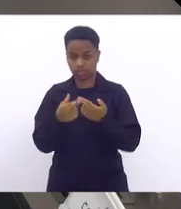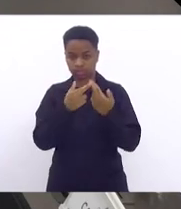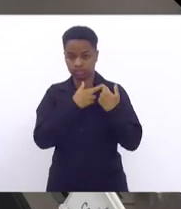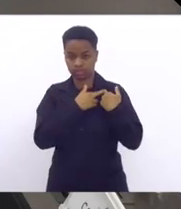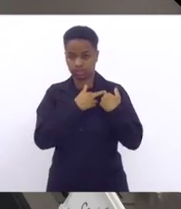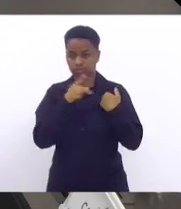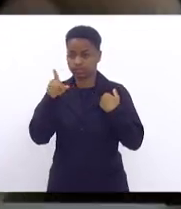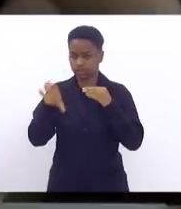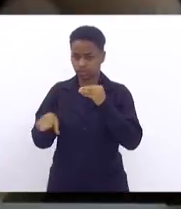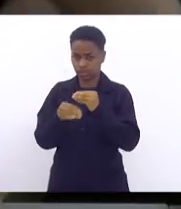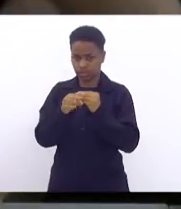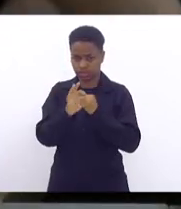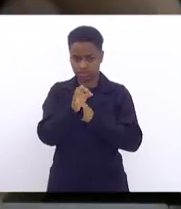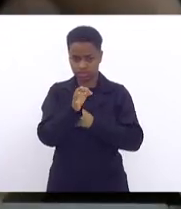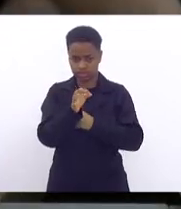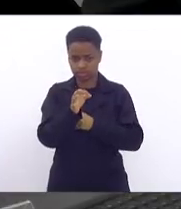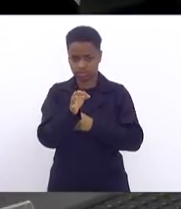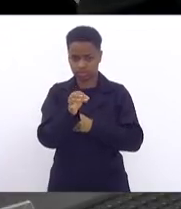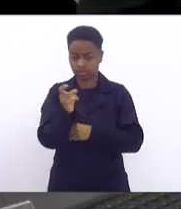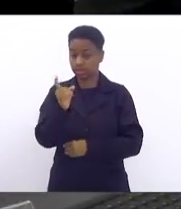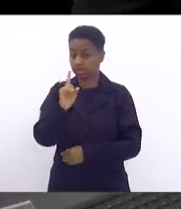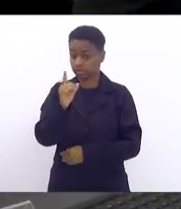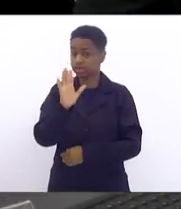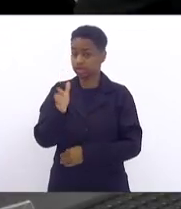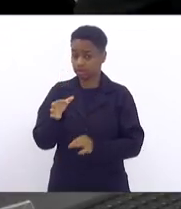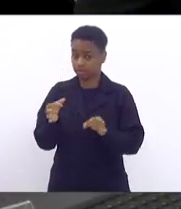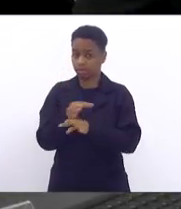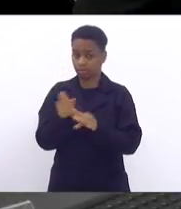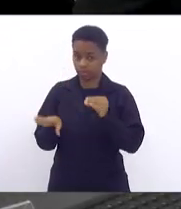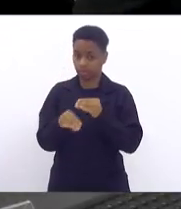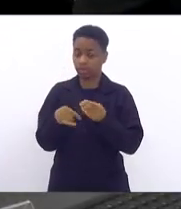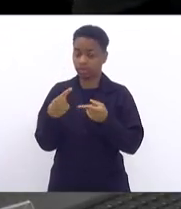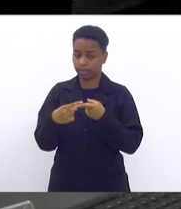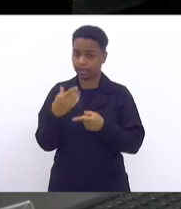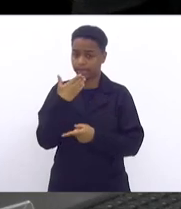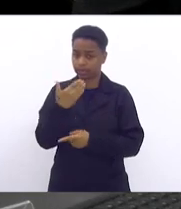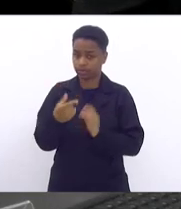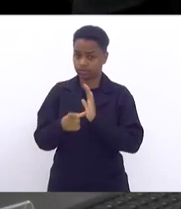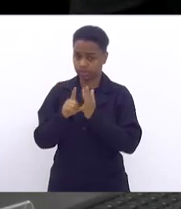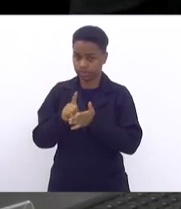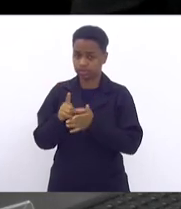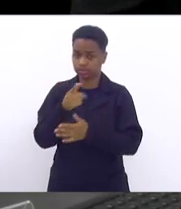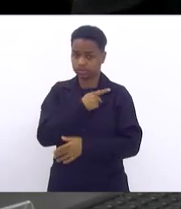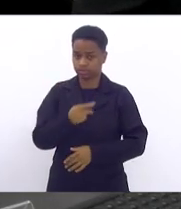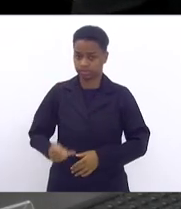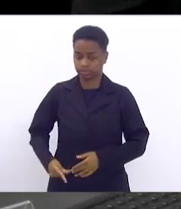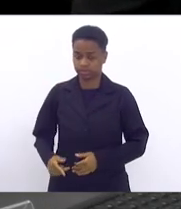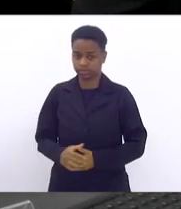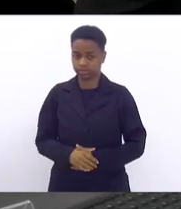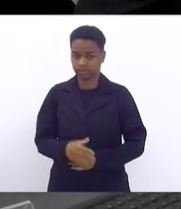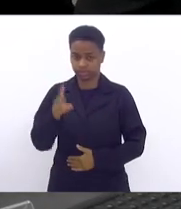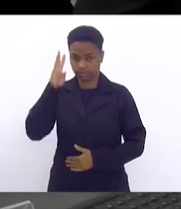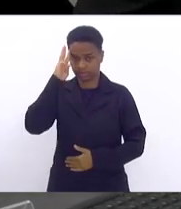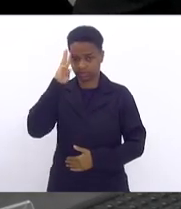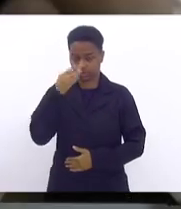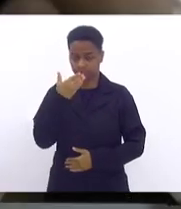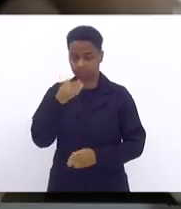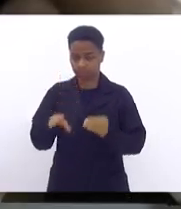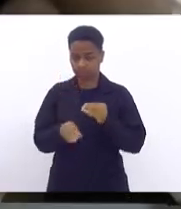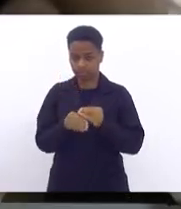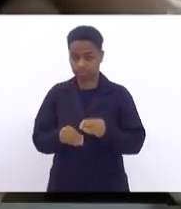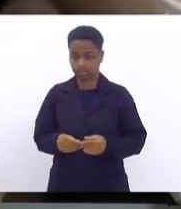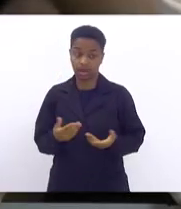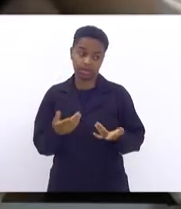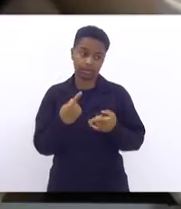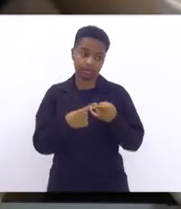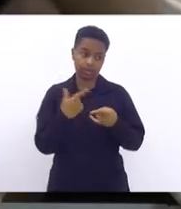está incluindo este? Na verdade, ele está incluso por uma questão de ordem que foi trazida pelo presidente na terça-feira. É porque não estava